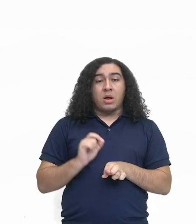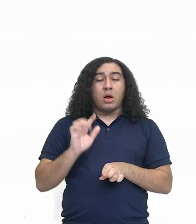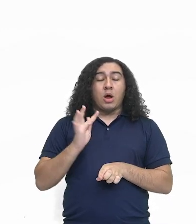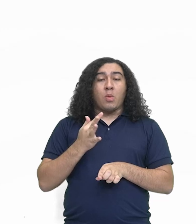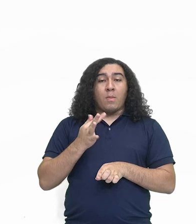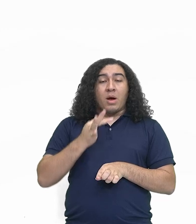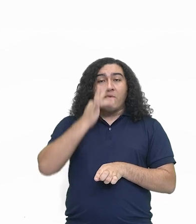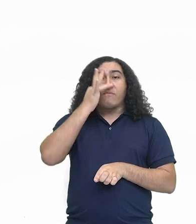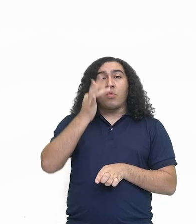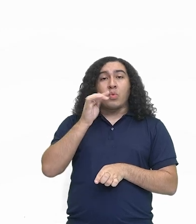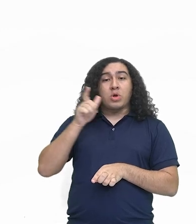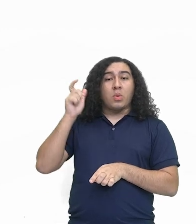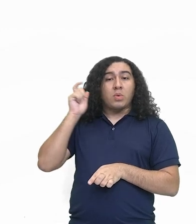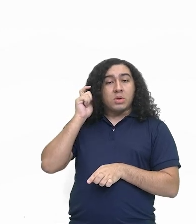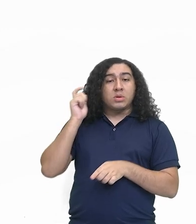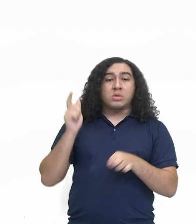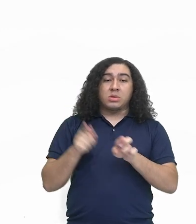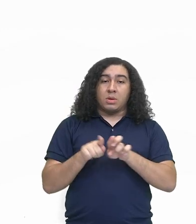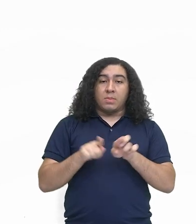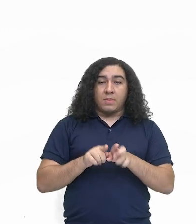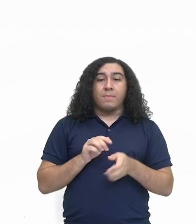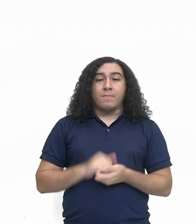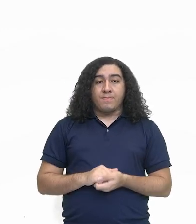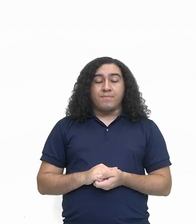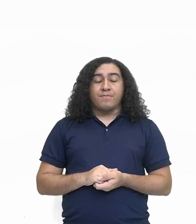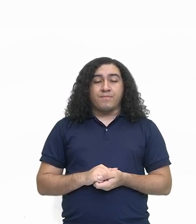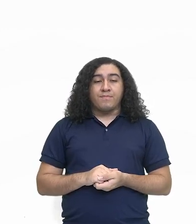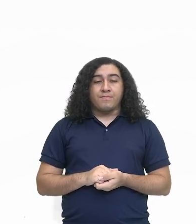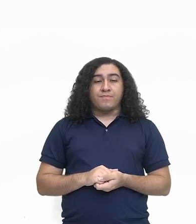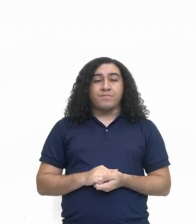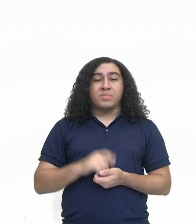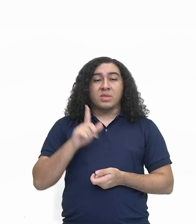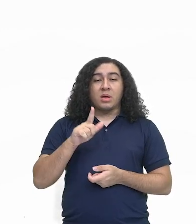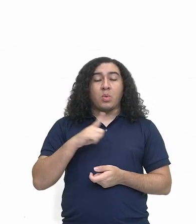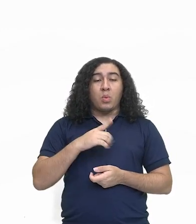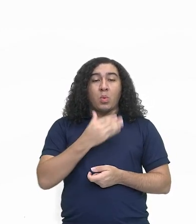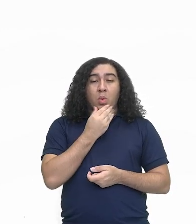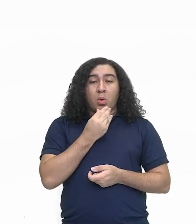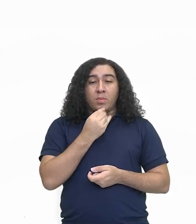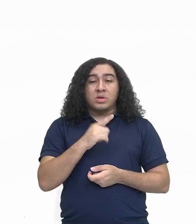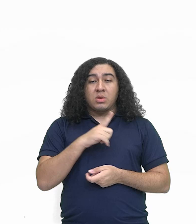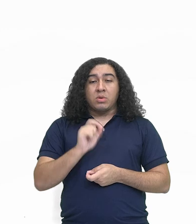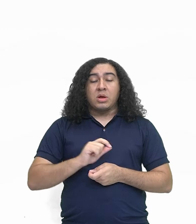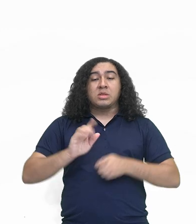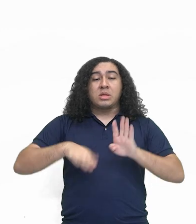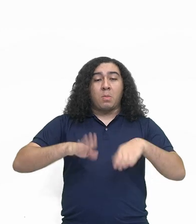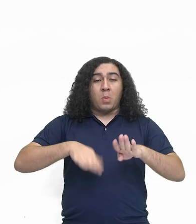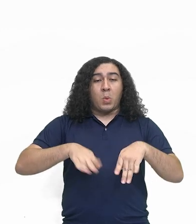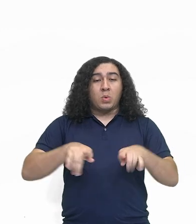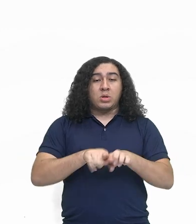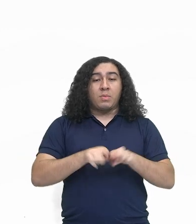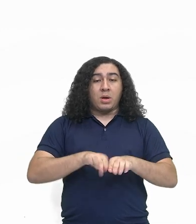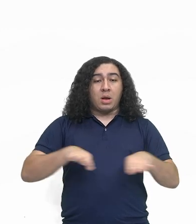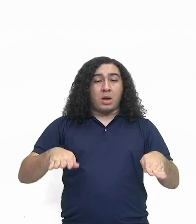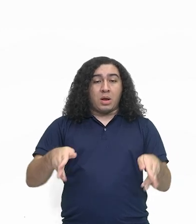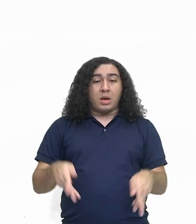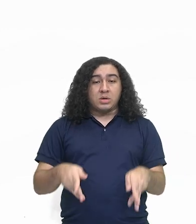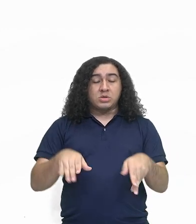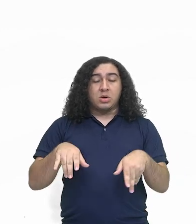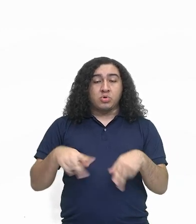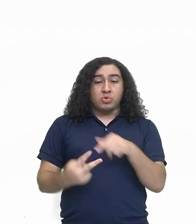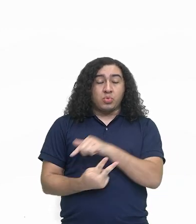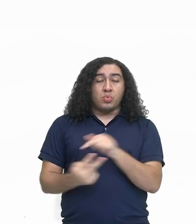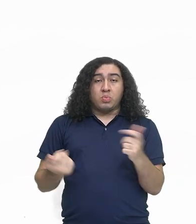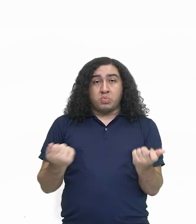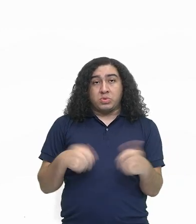escravas. Os homens usam roupas brancas e tocam duas baquetas grandes, tambores chamados caixas ou caixa de